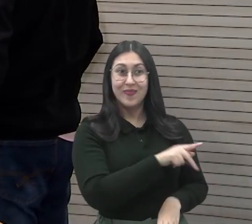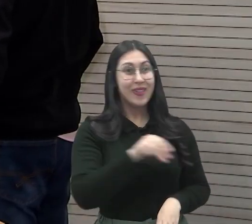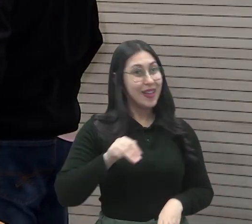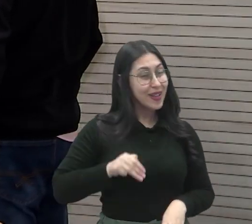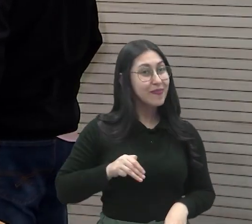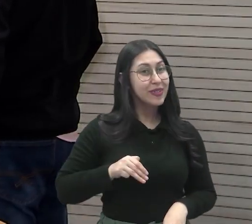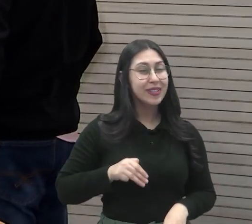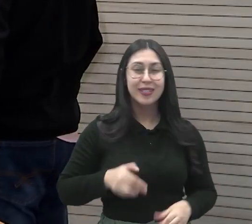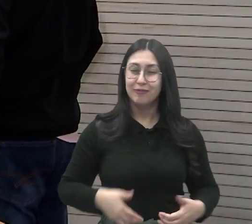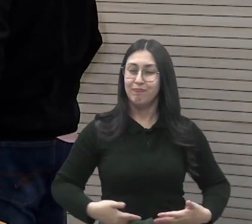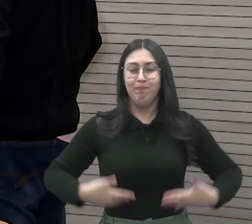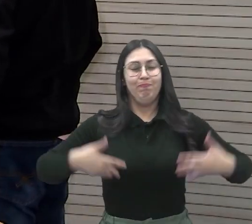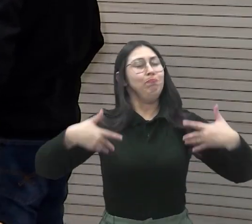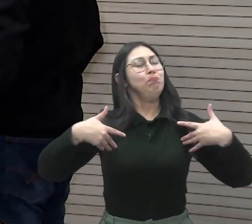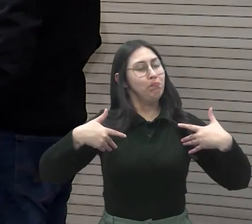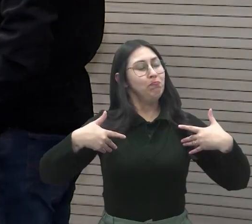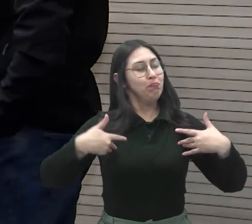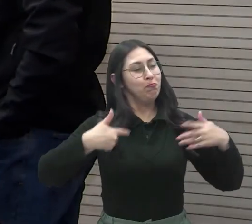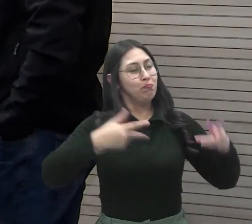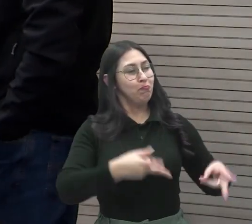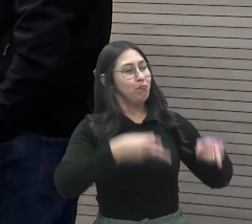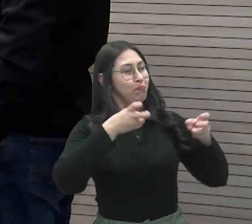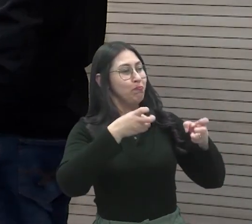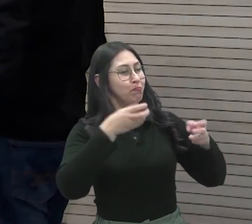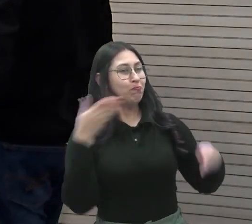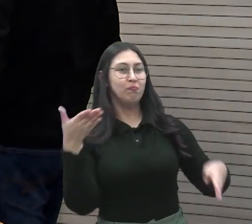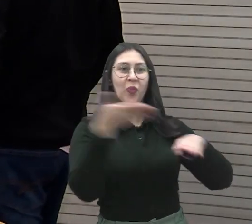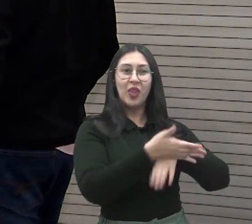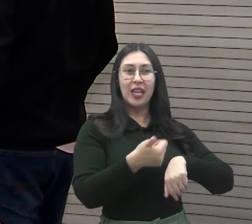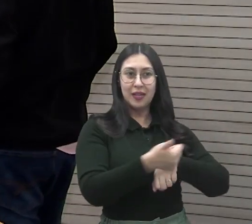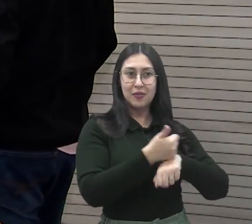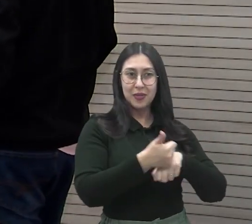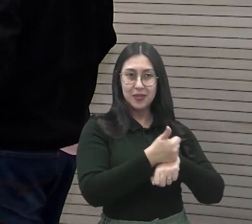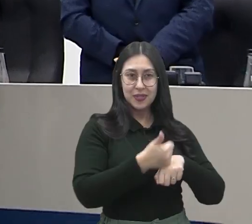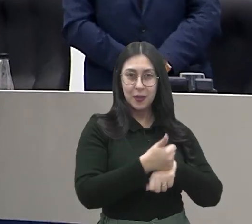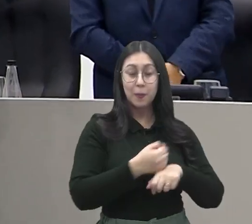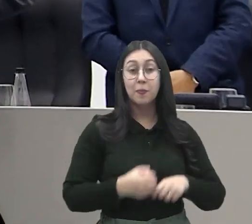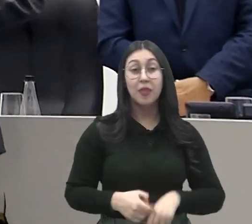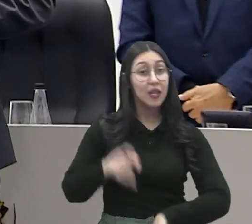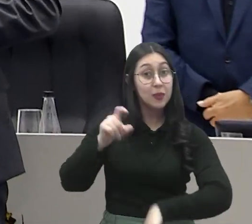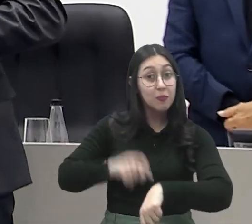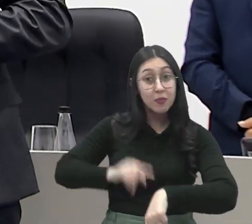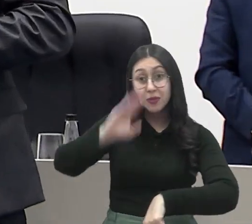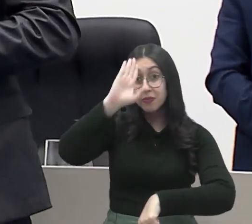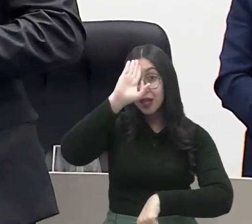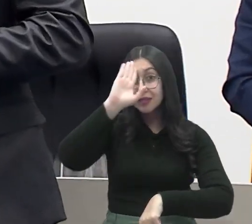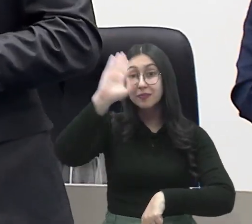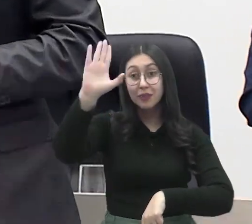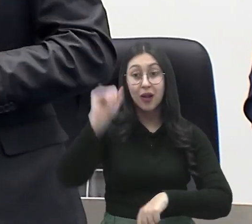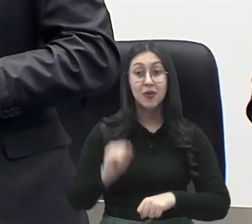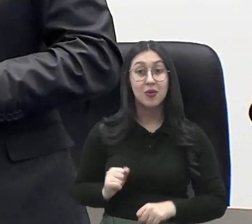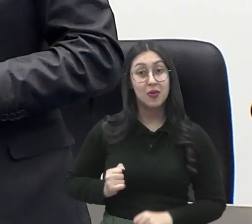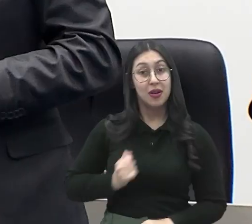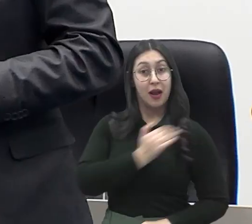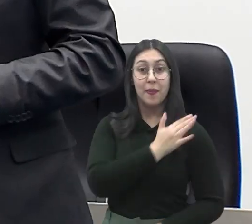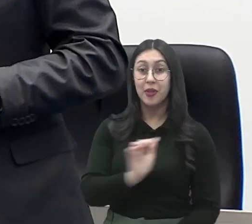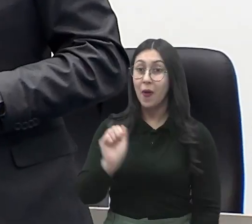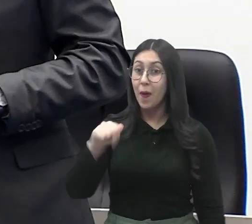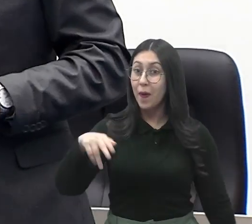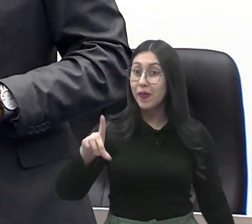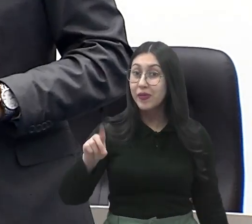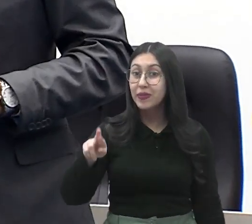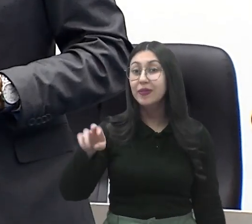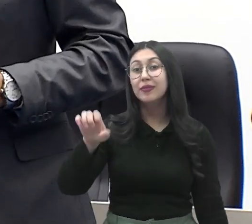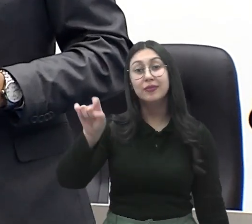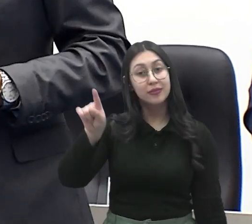era um orgulho colocar os filhos, trazer os filhos para ter uma profissão. No ponto alto da solenidade, o capitão